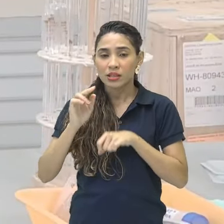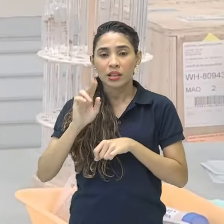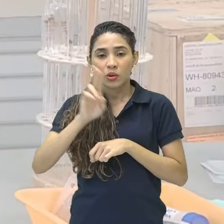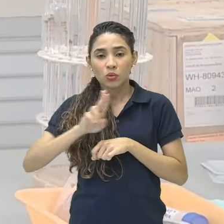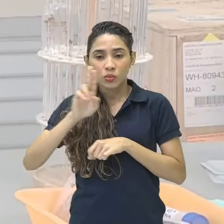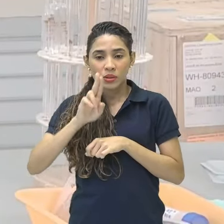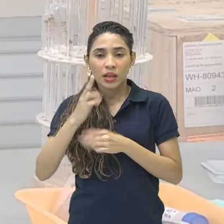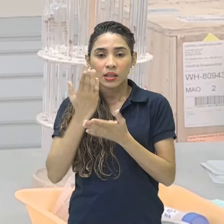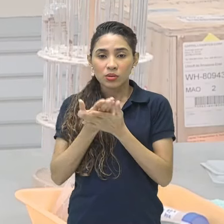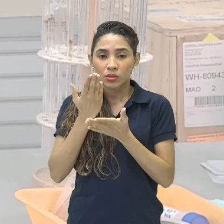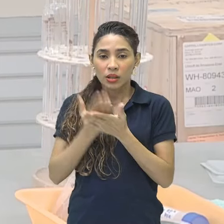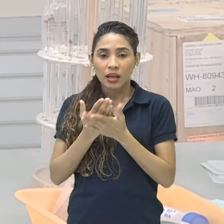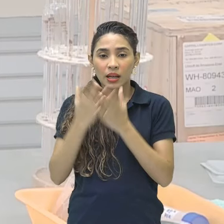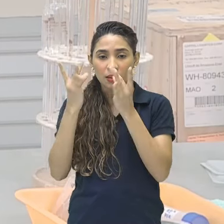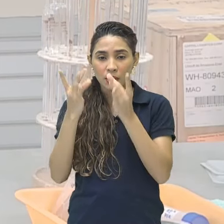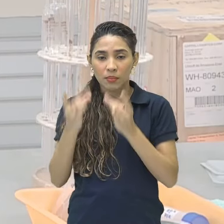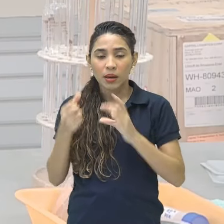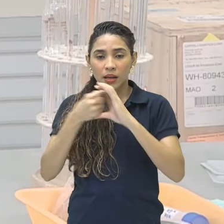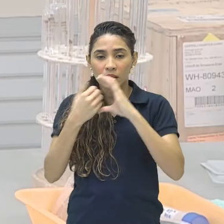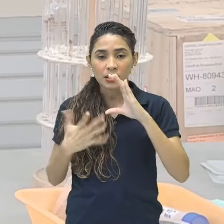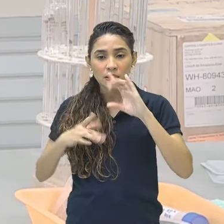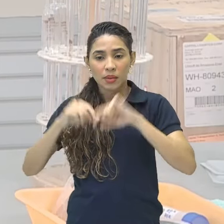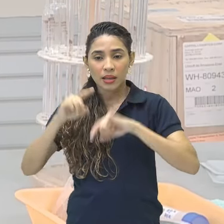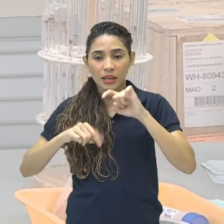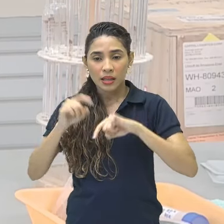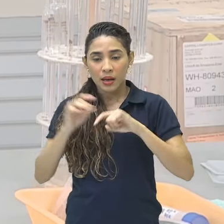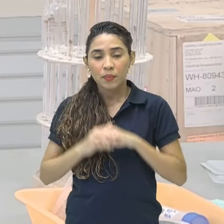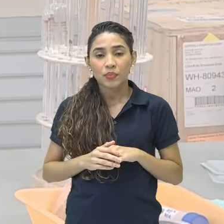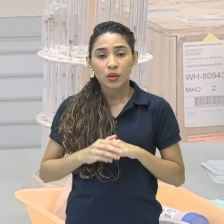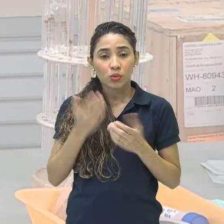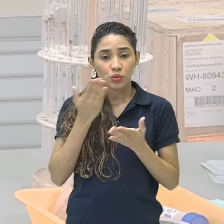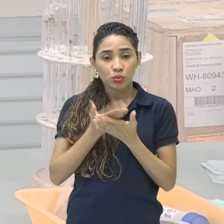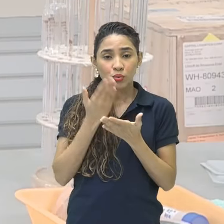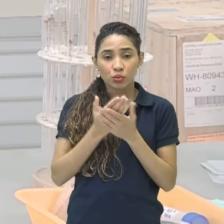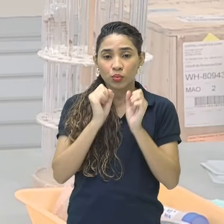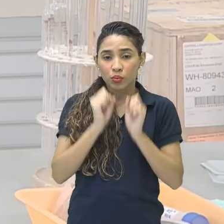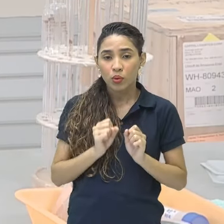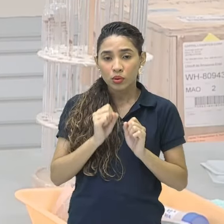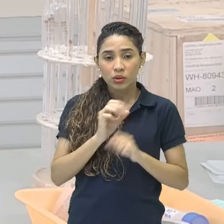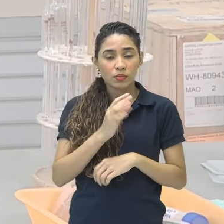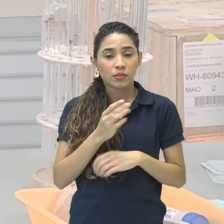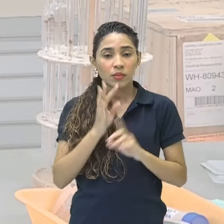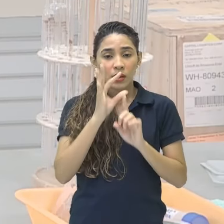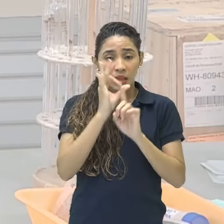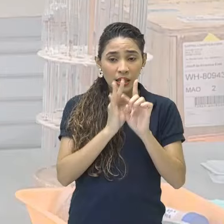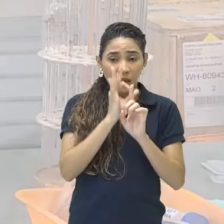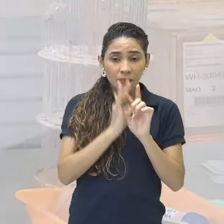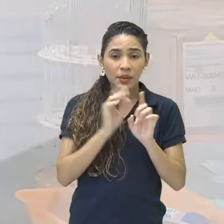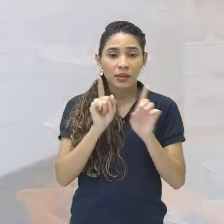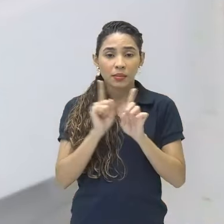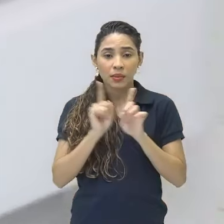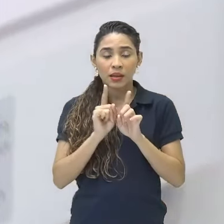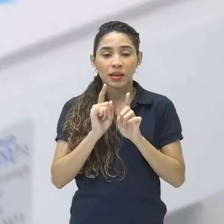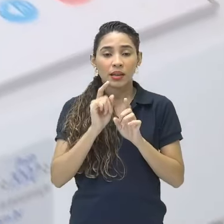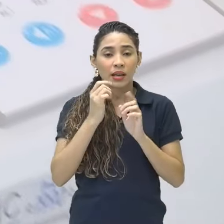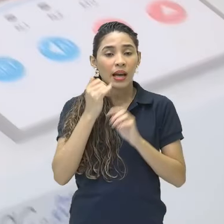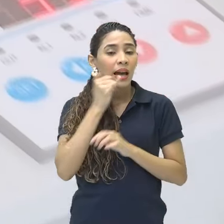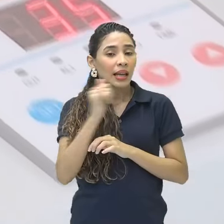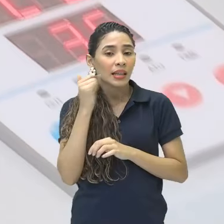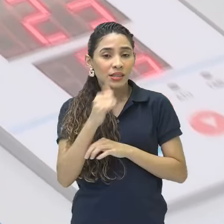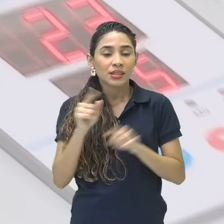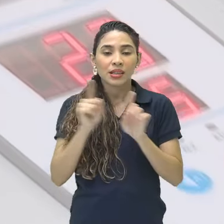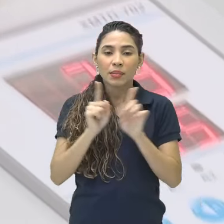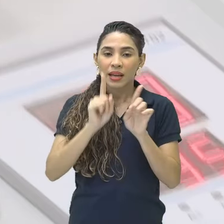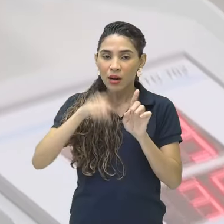as propriedades desses materiais. Esses estudos eles podem ser em relação a propriedades térmicas, propriedades elétricas, que é o foco aqui do